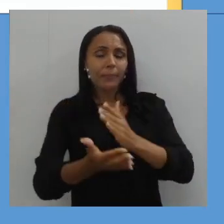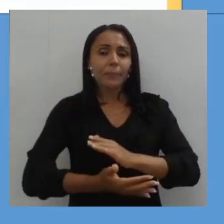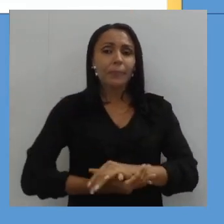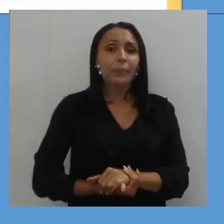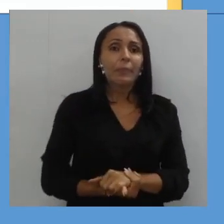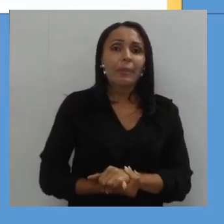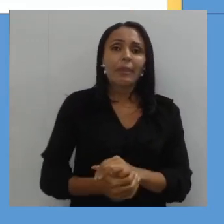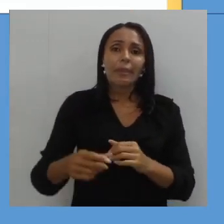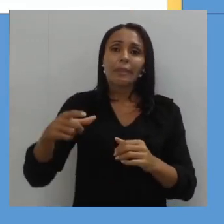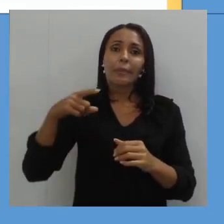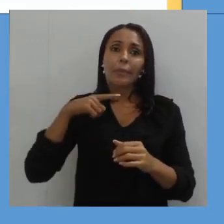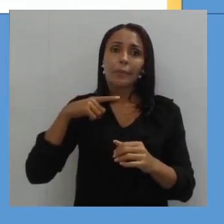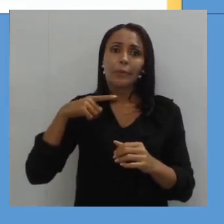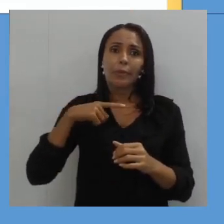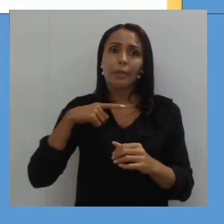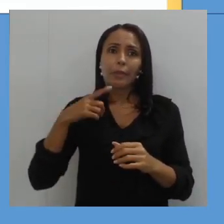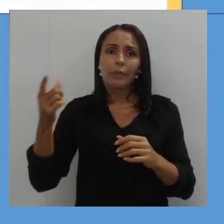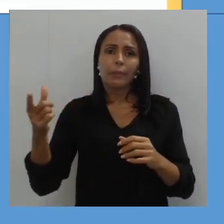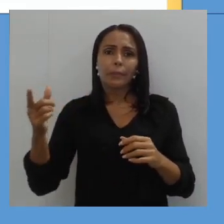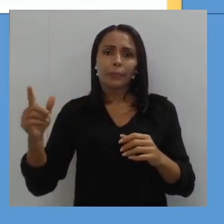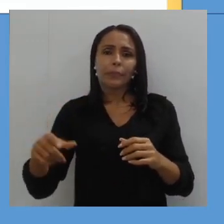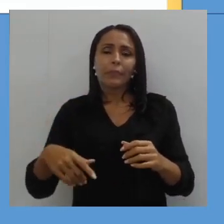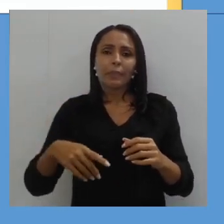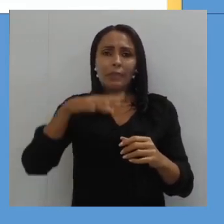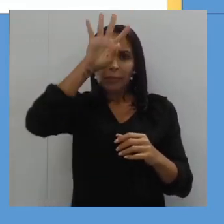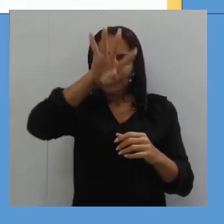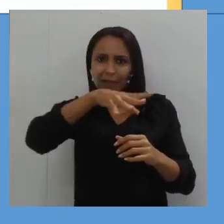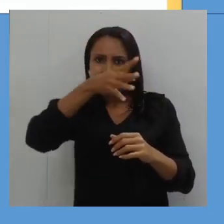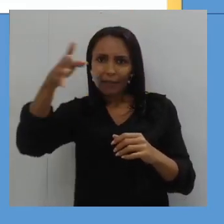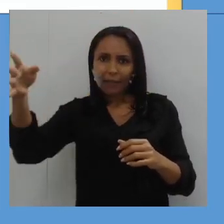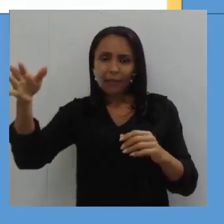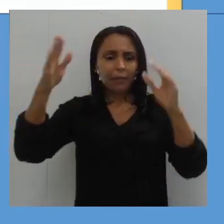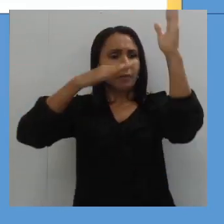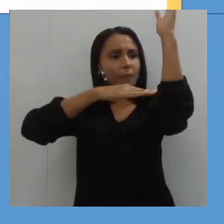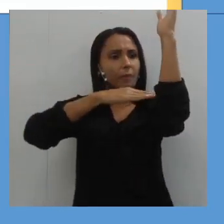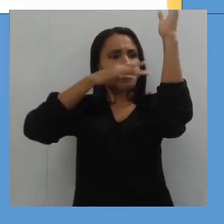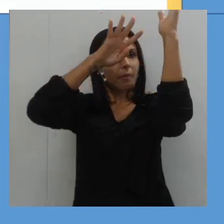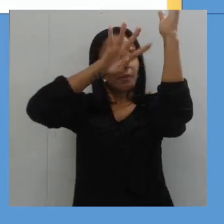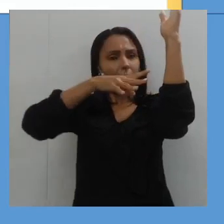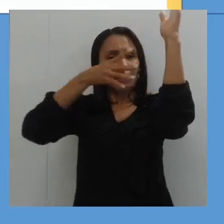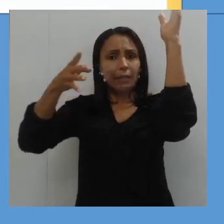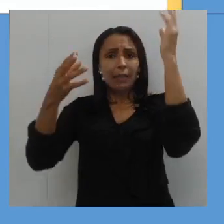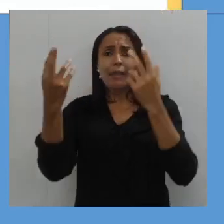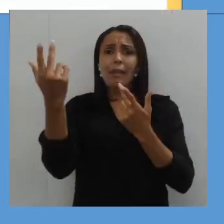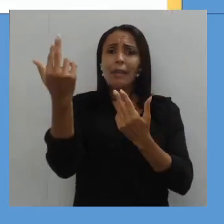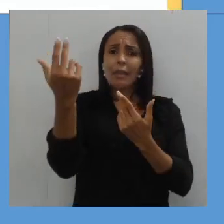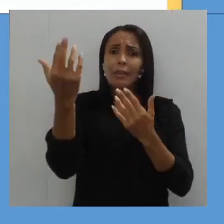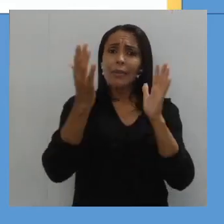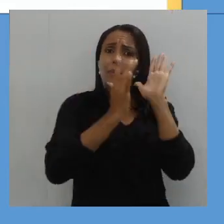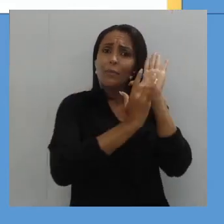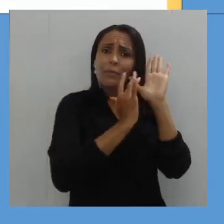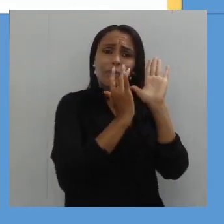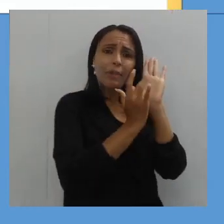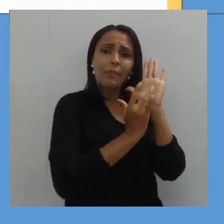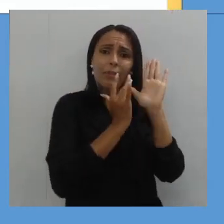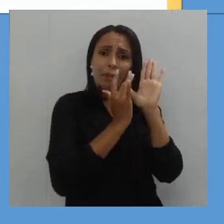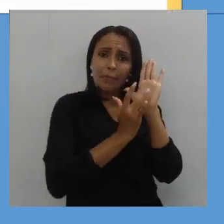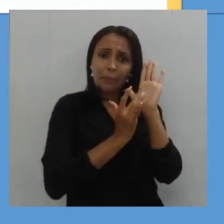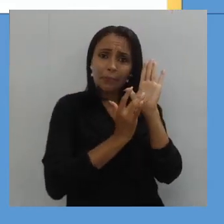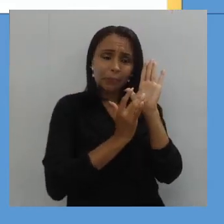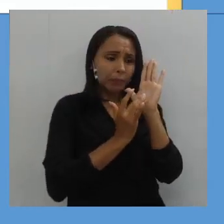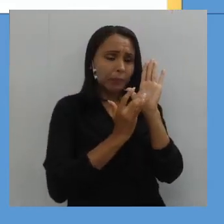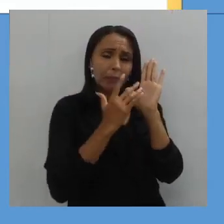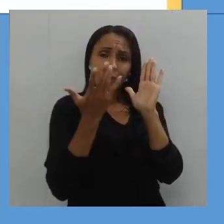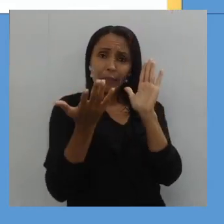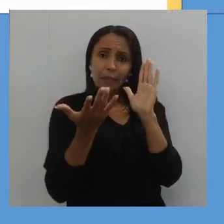eu tenho, na verdade, a telinha que você está vendo aqui é igual à tela do seu celular. Então, a tela do seu celular,